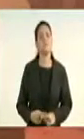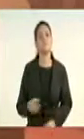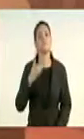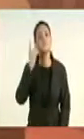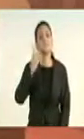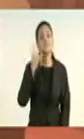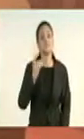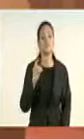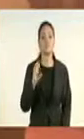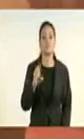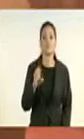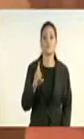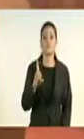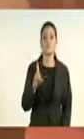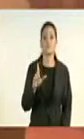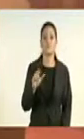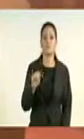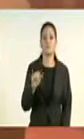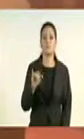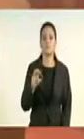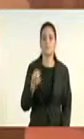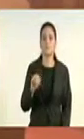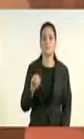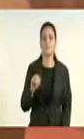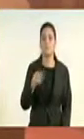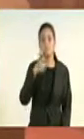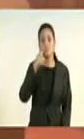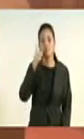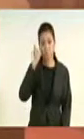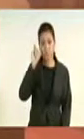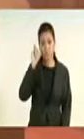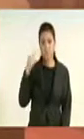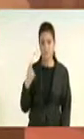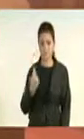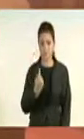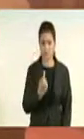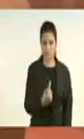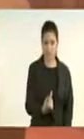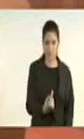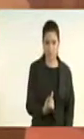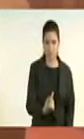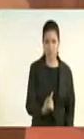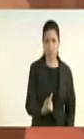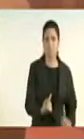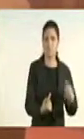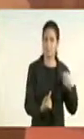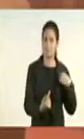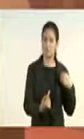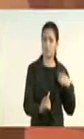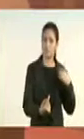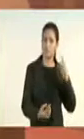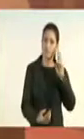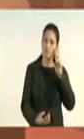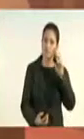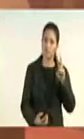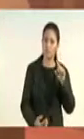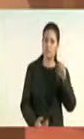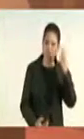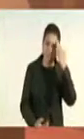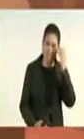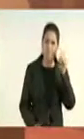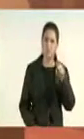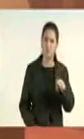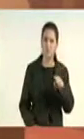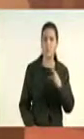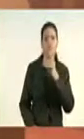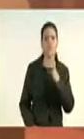tribuna e eu tenho o deputado como um bom jurista, conhecedor das normas,